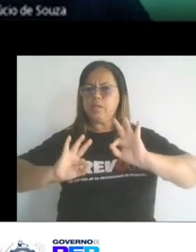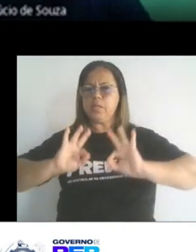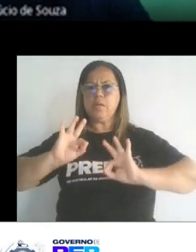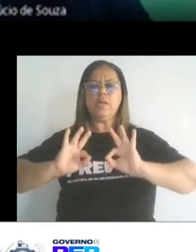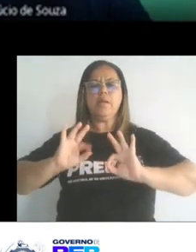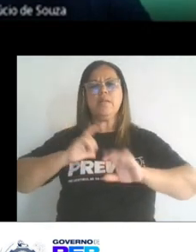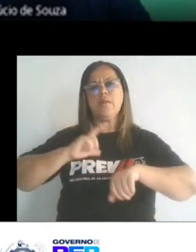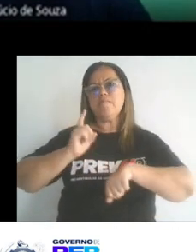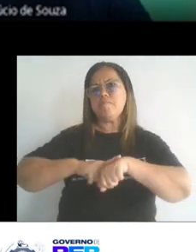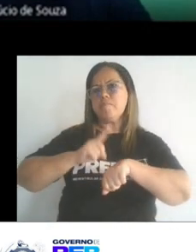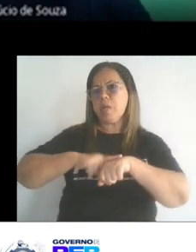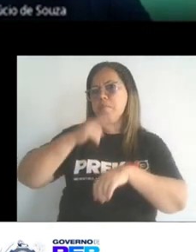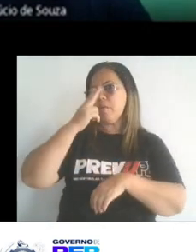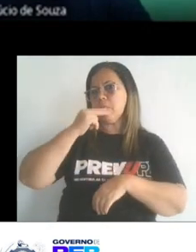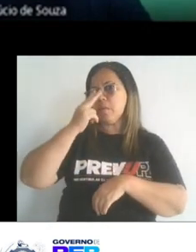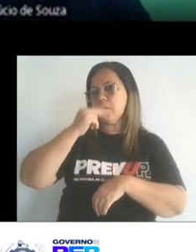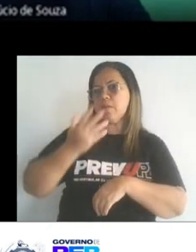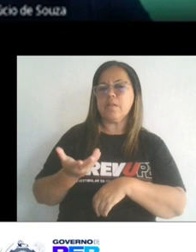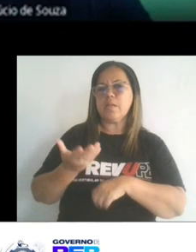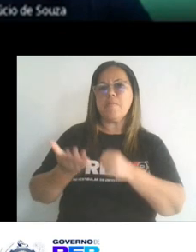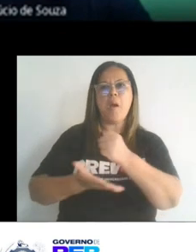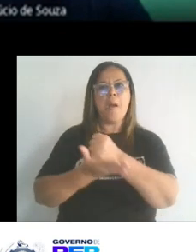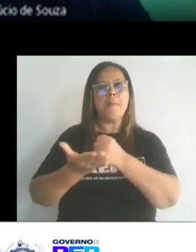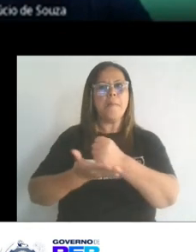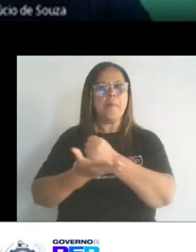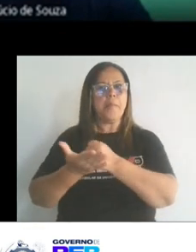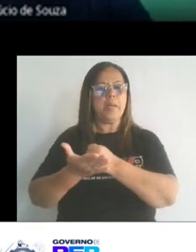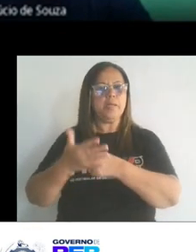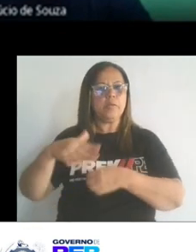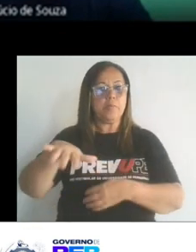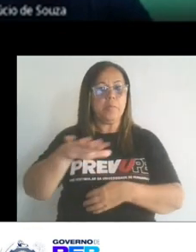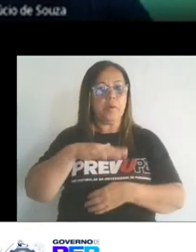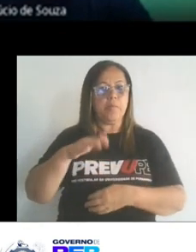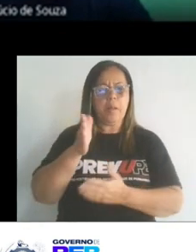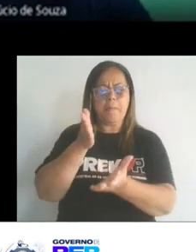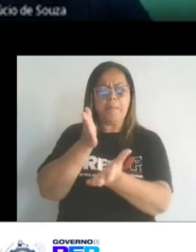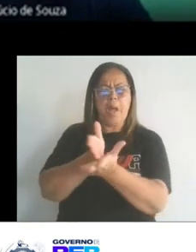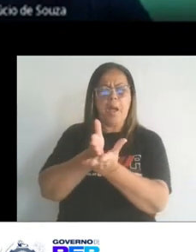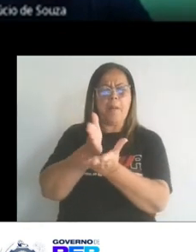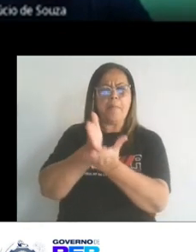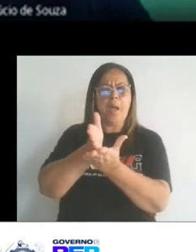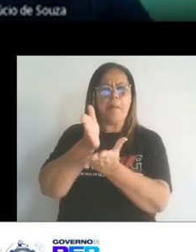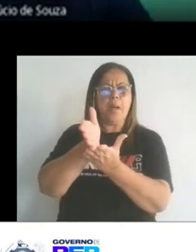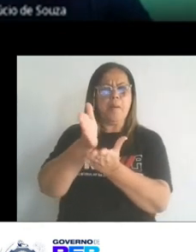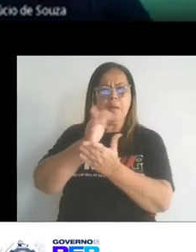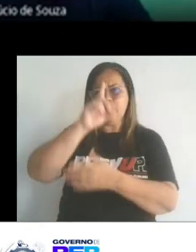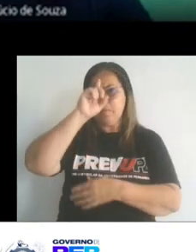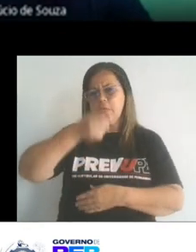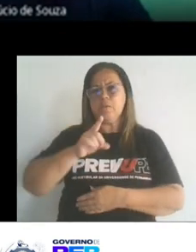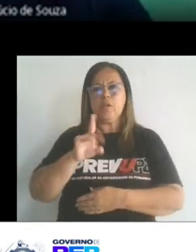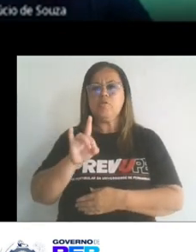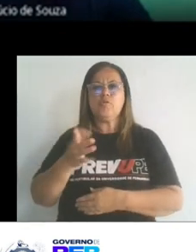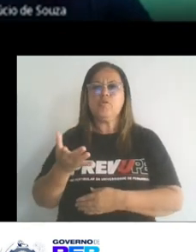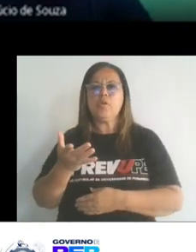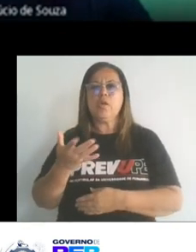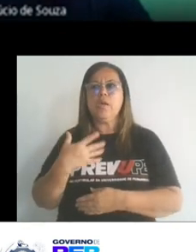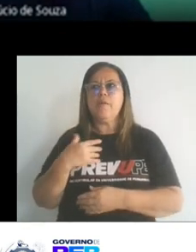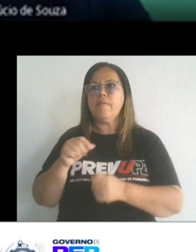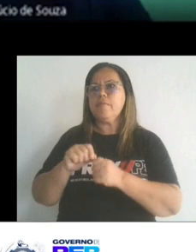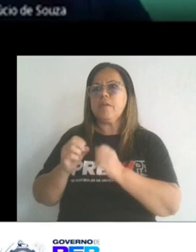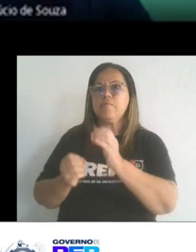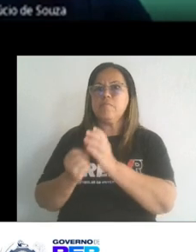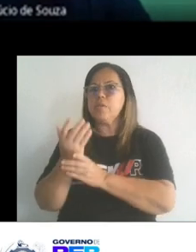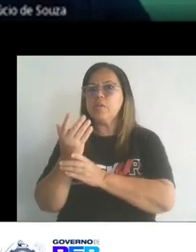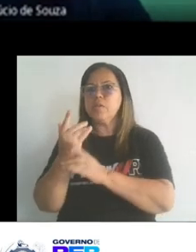mesmo tempo uma grande base popular o fascismo não é apenas fundador de instituições